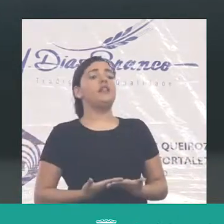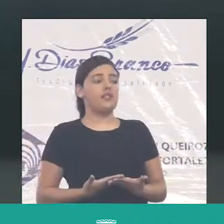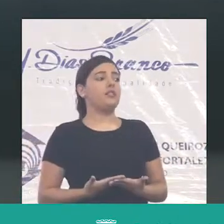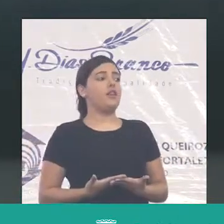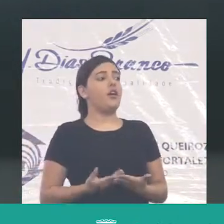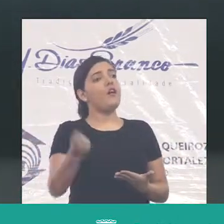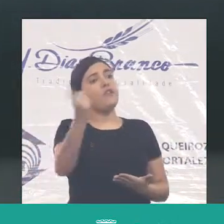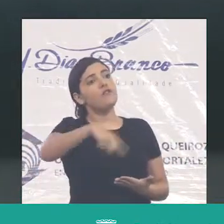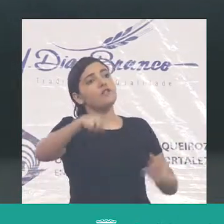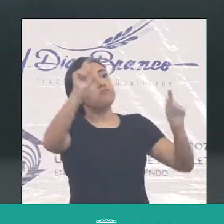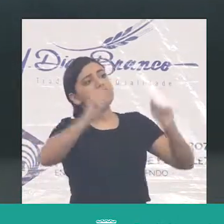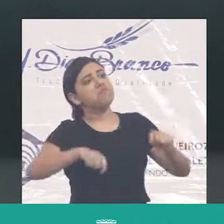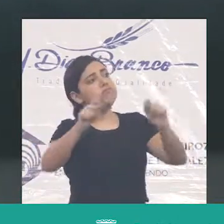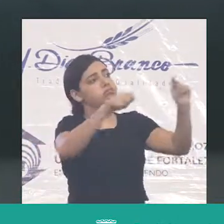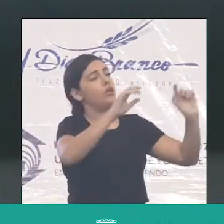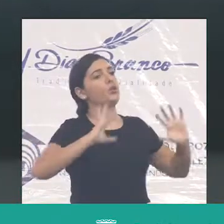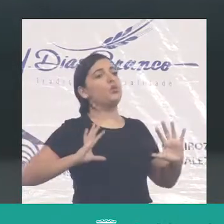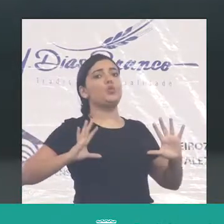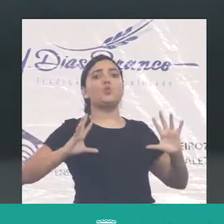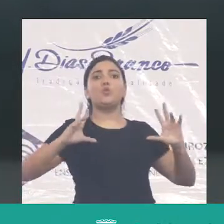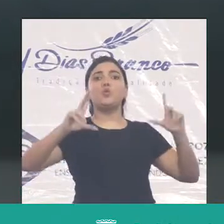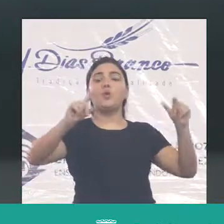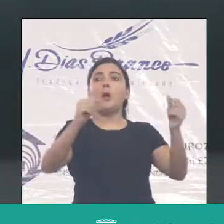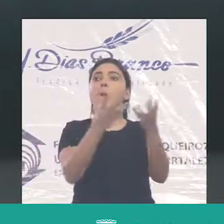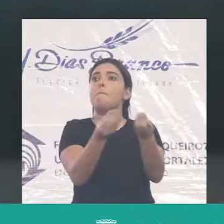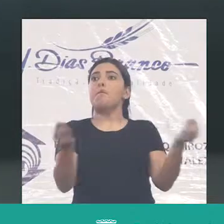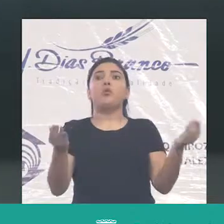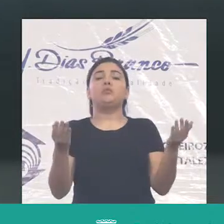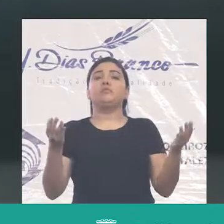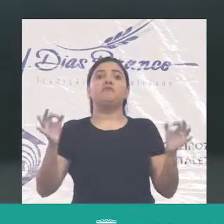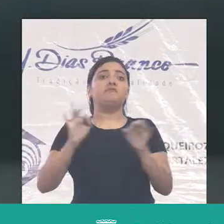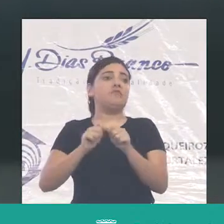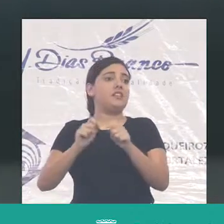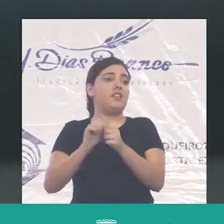de tudo. Vocês estão fazendo aquilo que muitos não estão fazendo